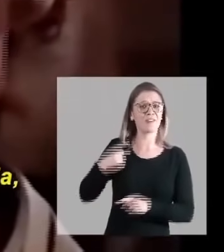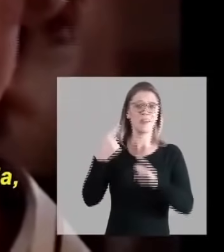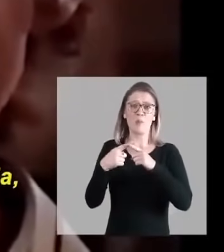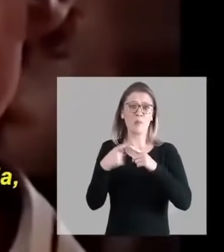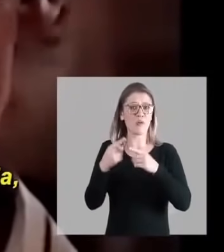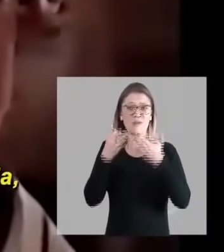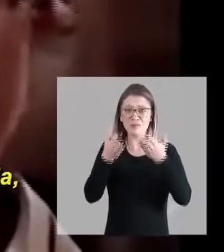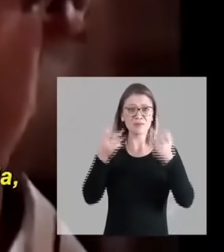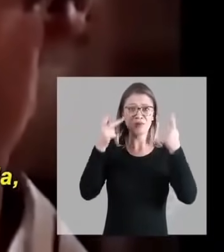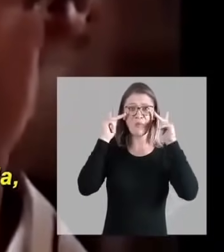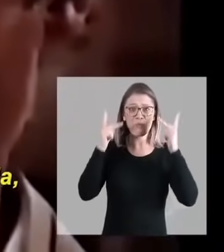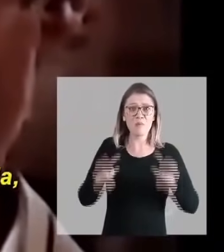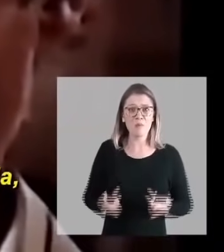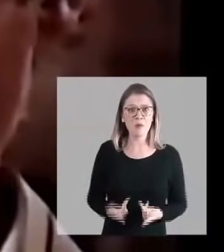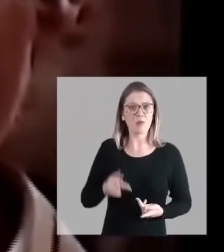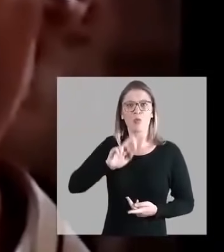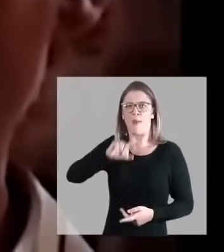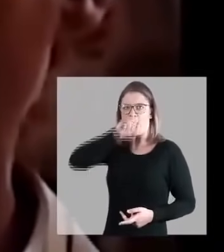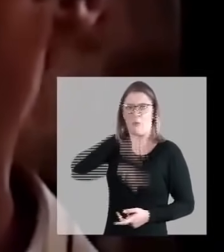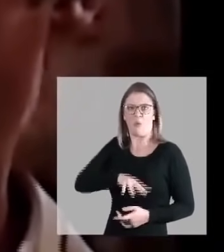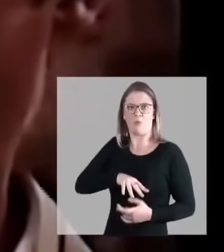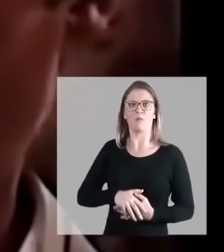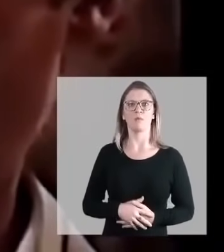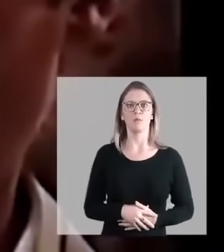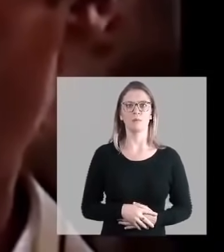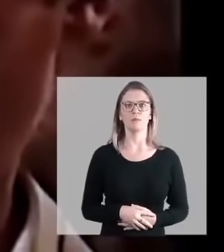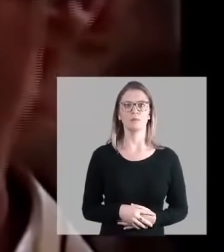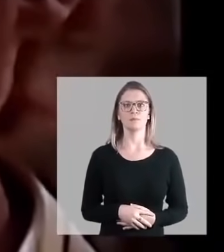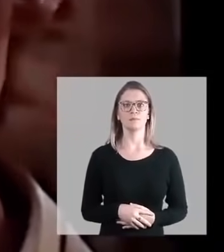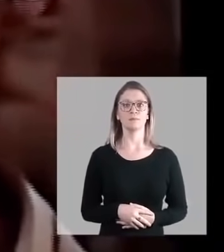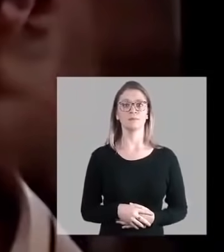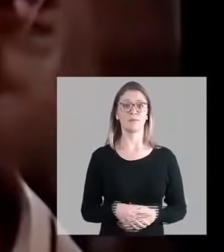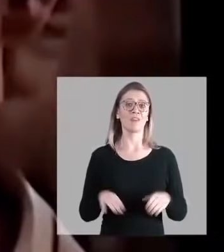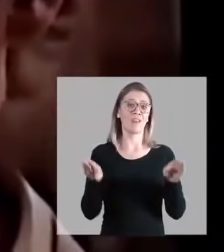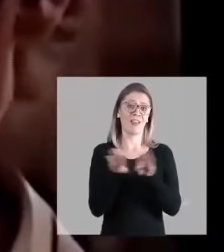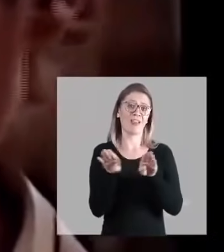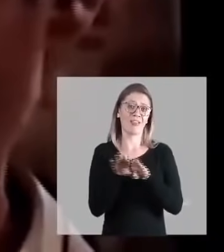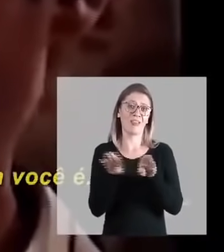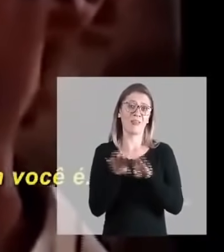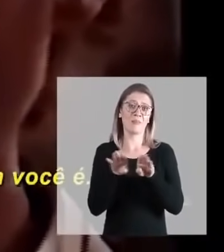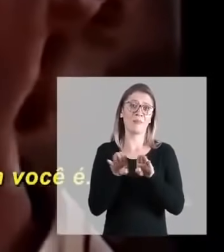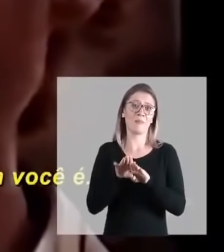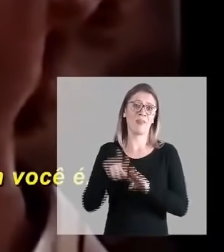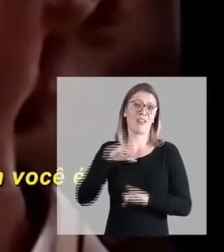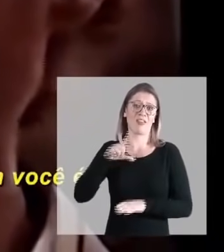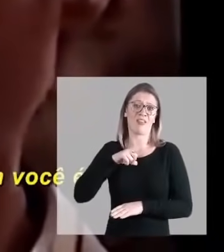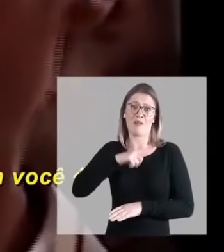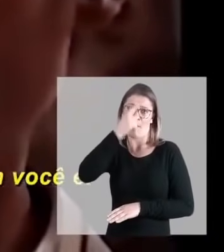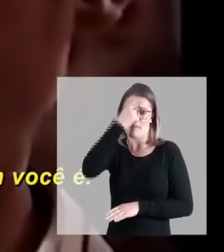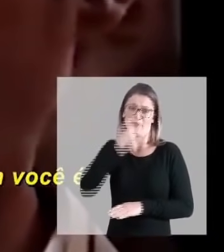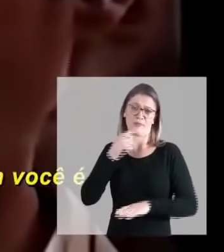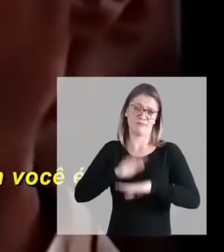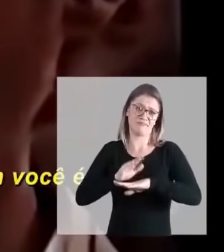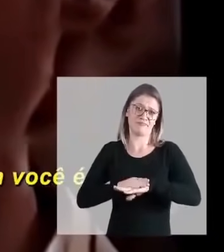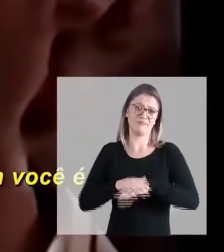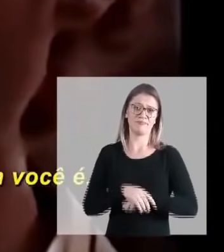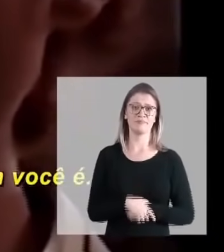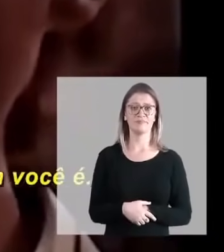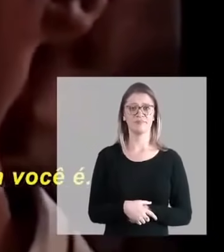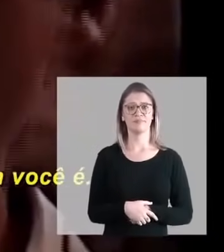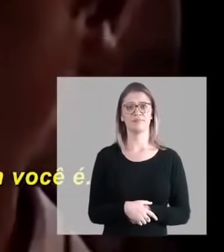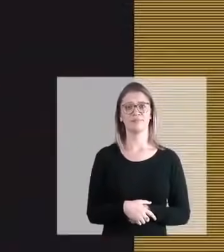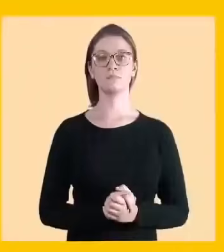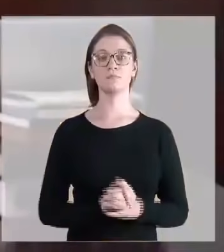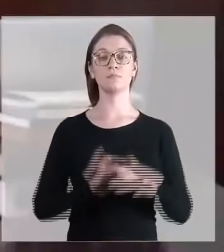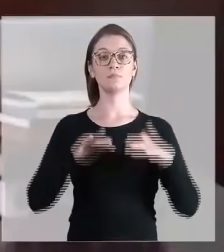It didn't work because that's life. Because you're human. You're not stupid. And eventually you wind